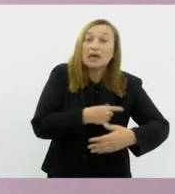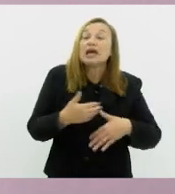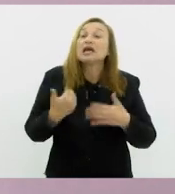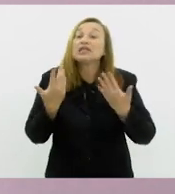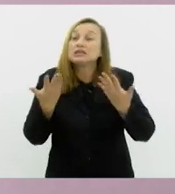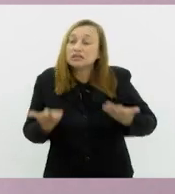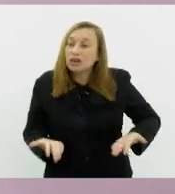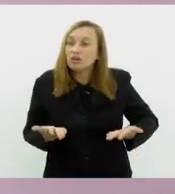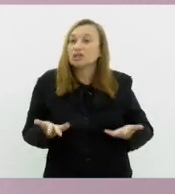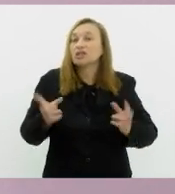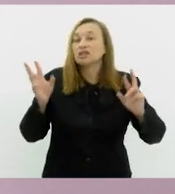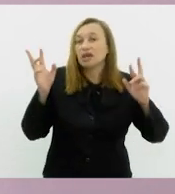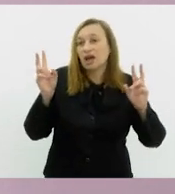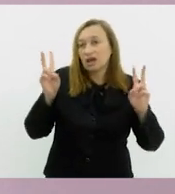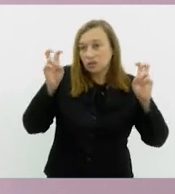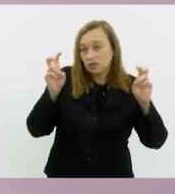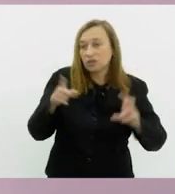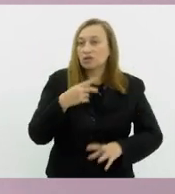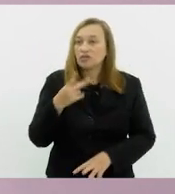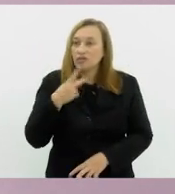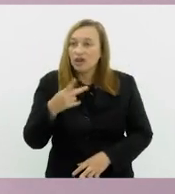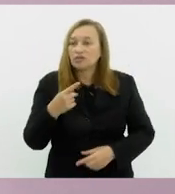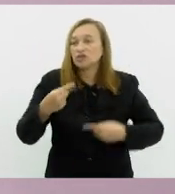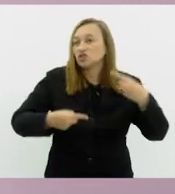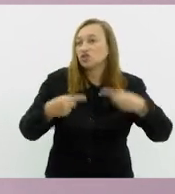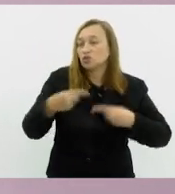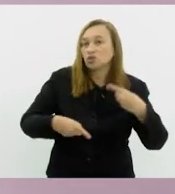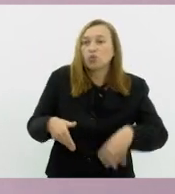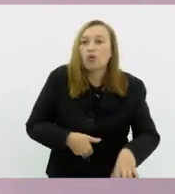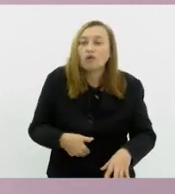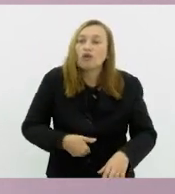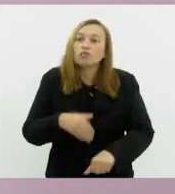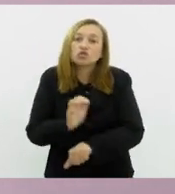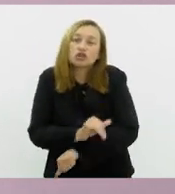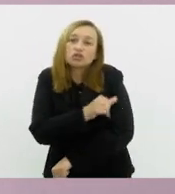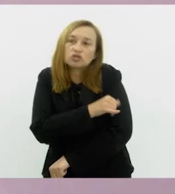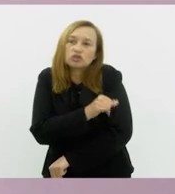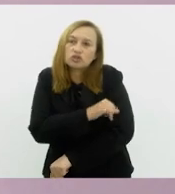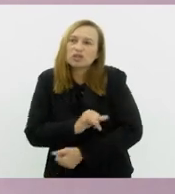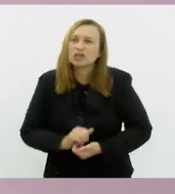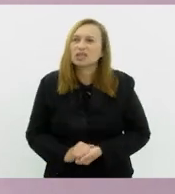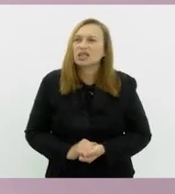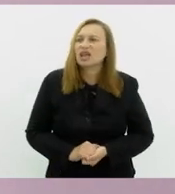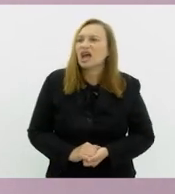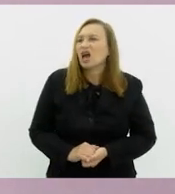que a gente está falando. Muitas vezes a gente faz a discussão sobre a fome no estado do Rio de Janeiro, todo